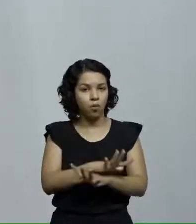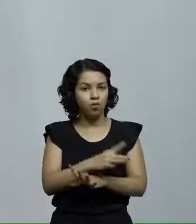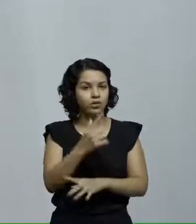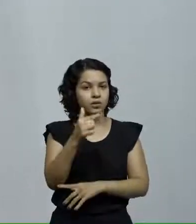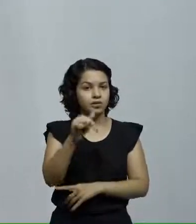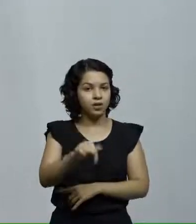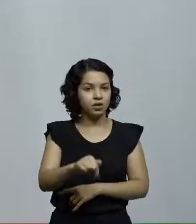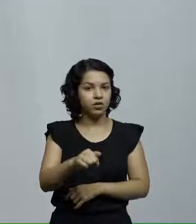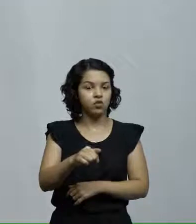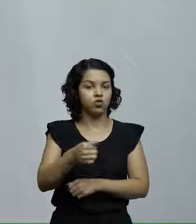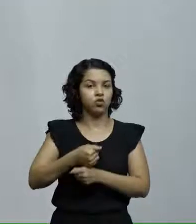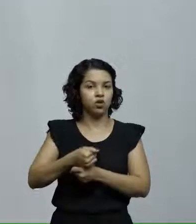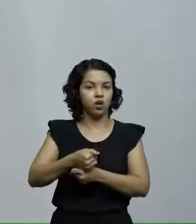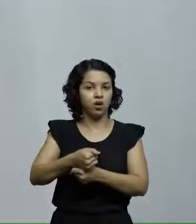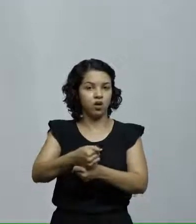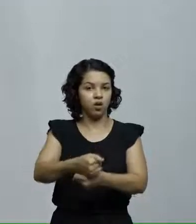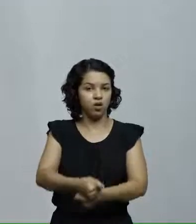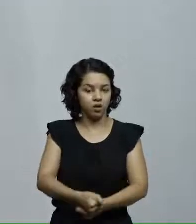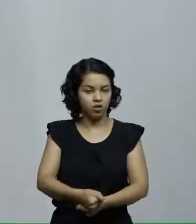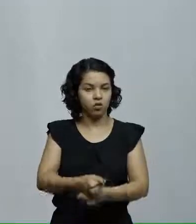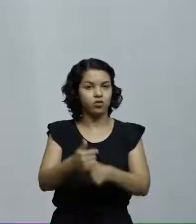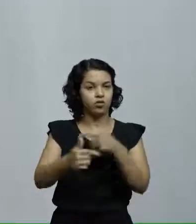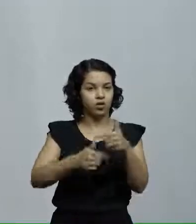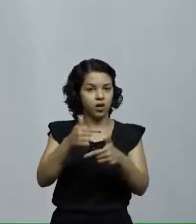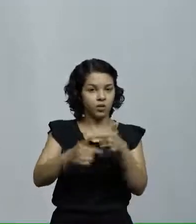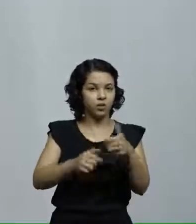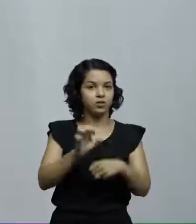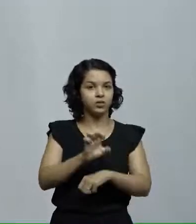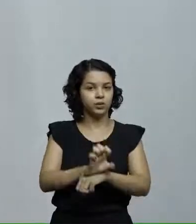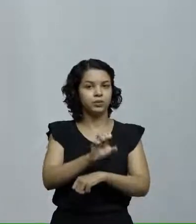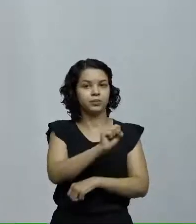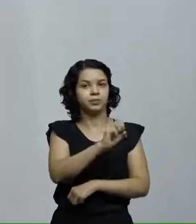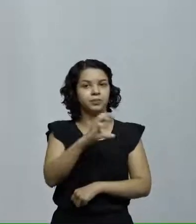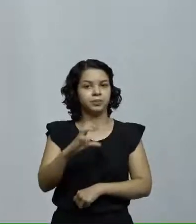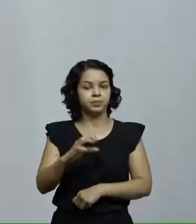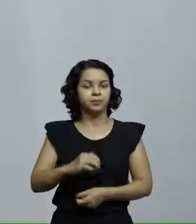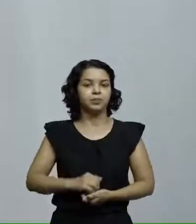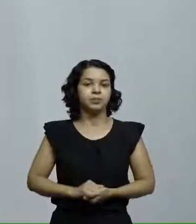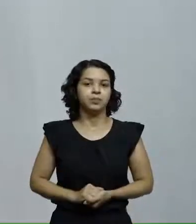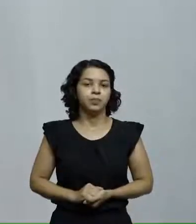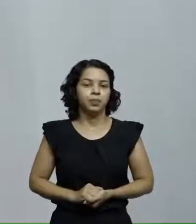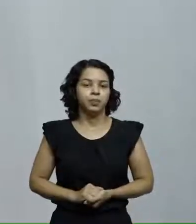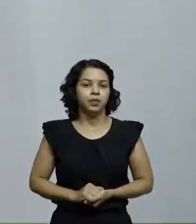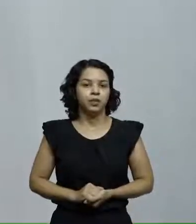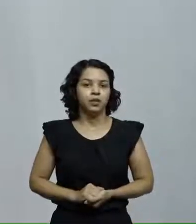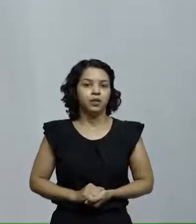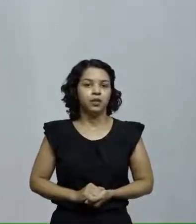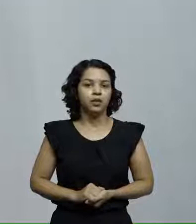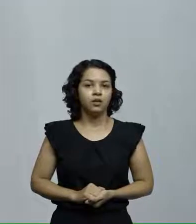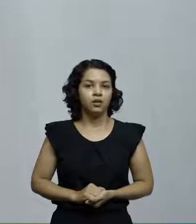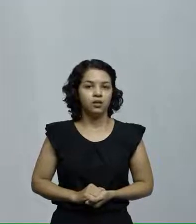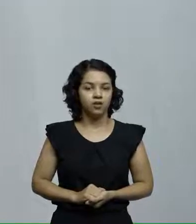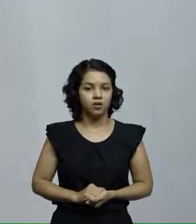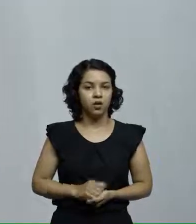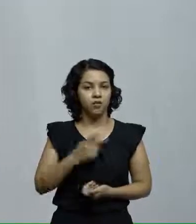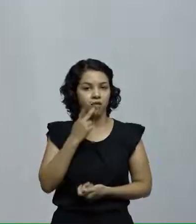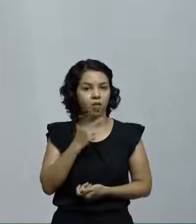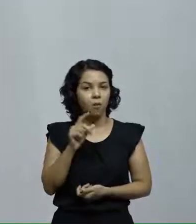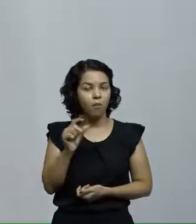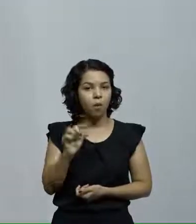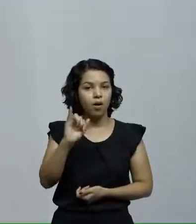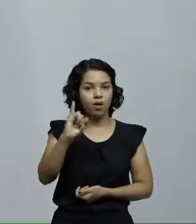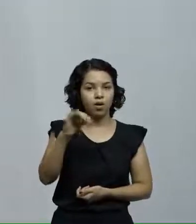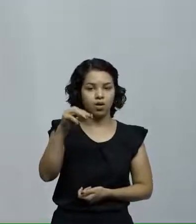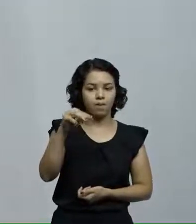estado de Santa Catarina. Então, falar um pouco do IMETRO em nome dos servidores do Instituto